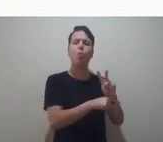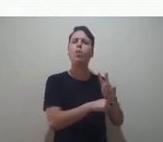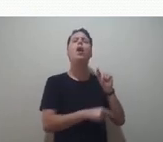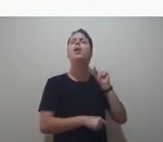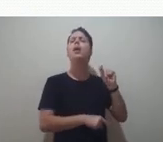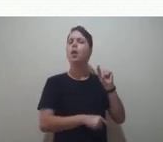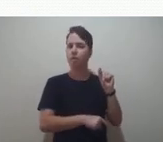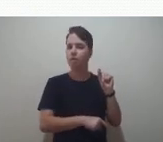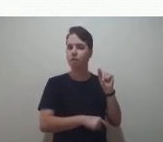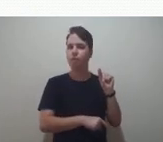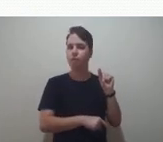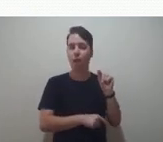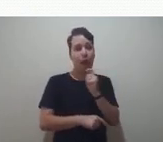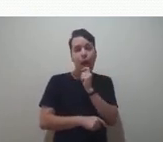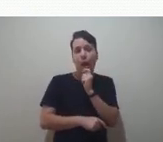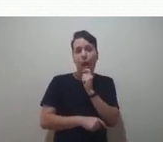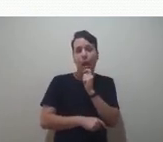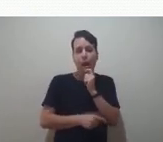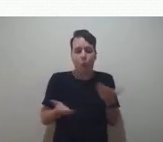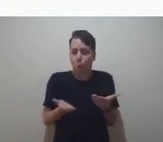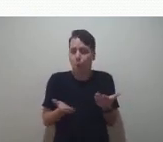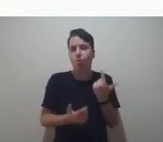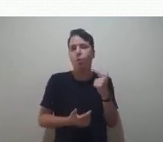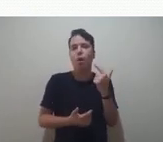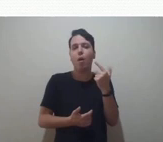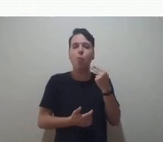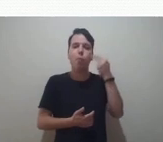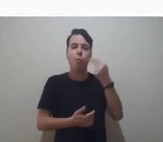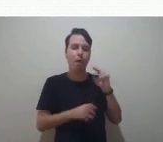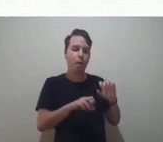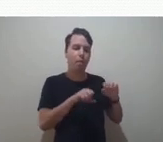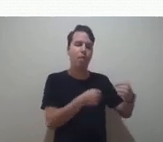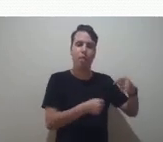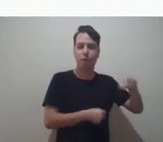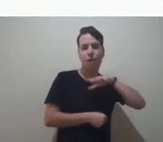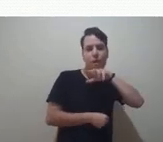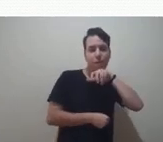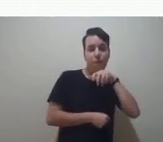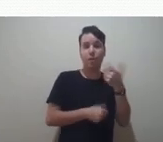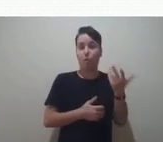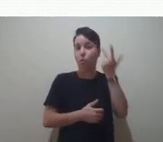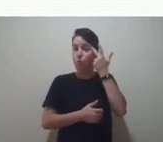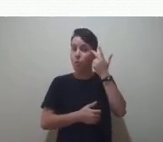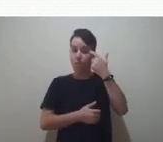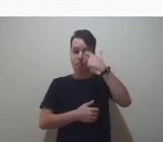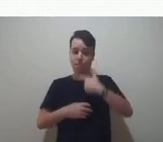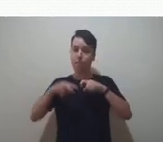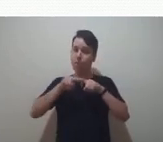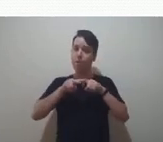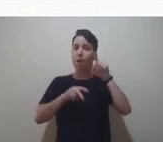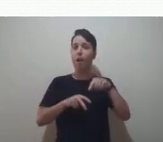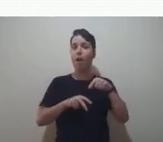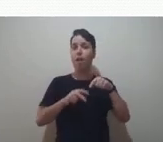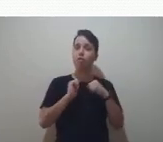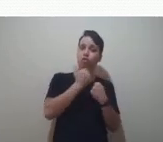e defender, né? Ainda não existe um advogado dos animais, então o veterinário que acaba fazendo